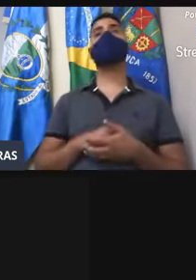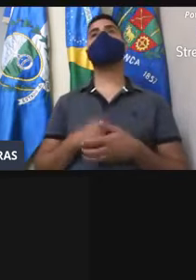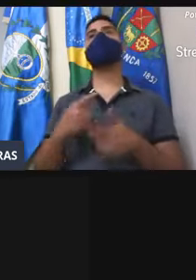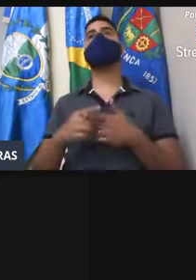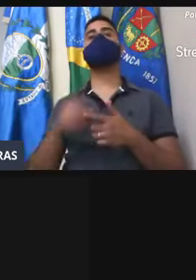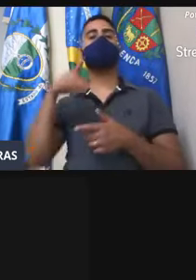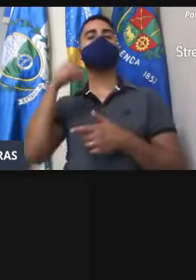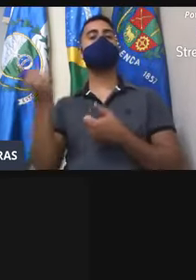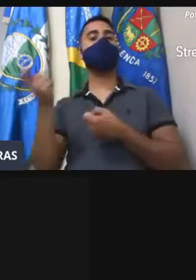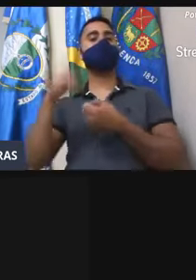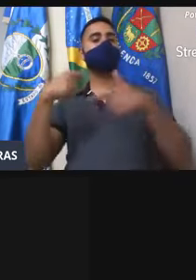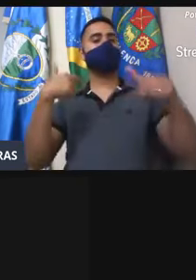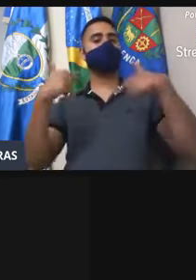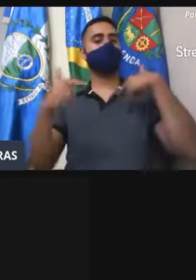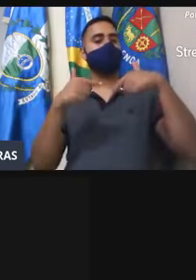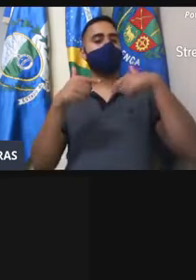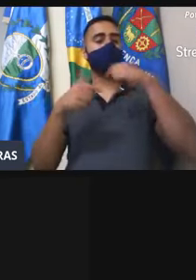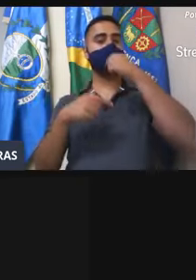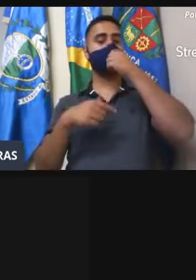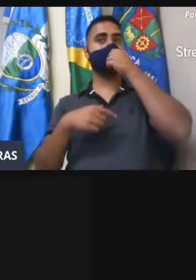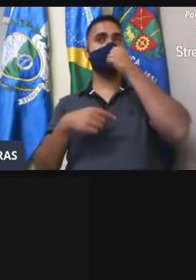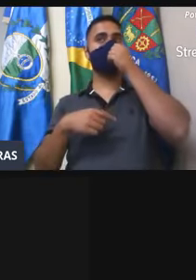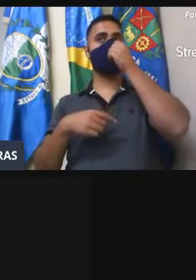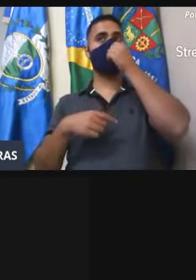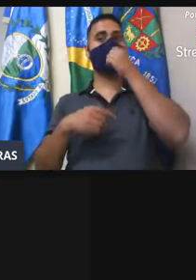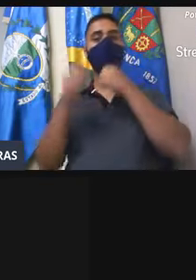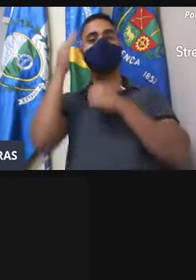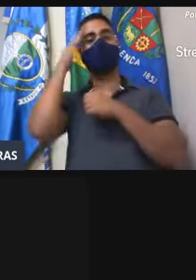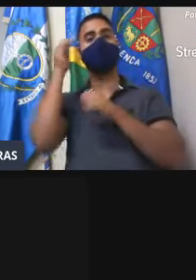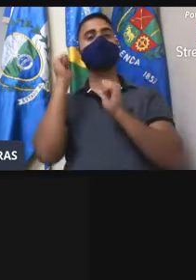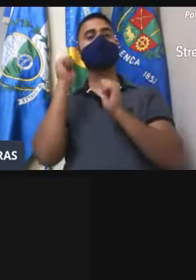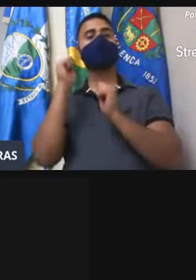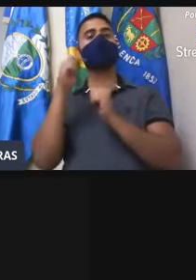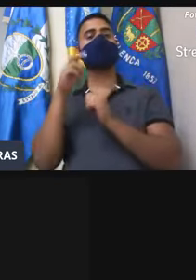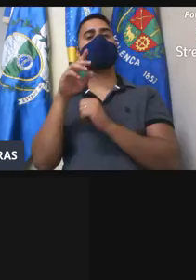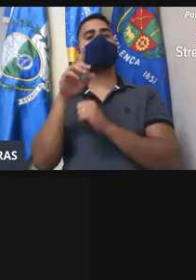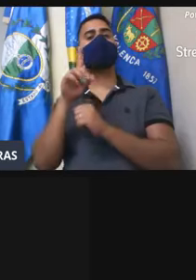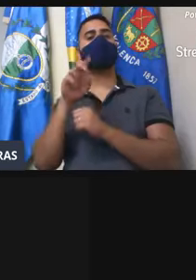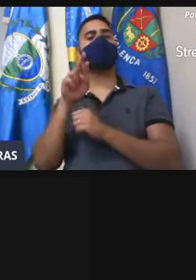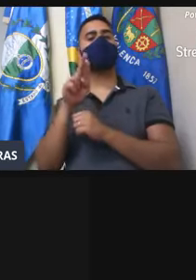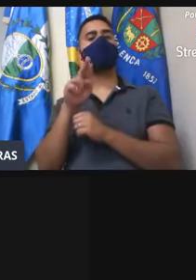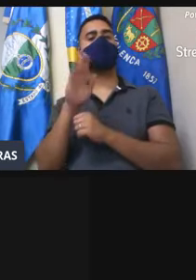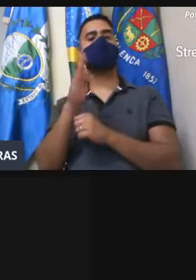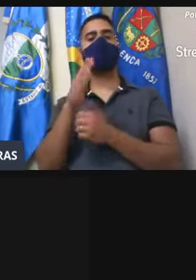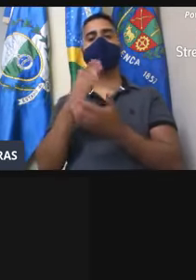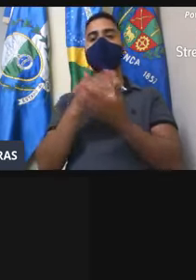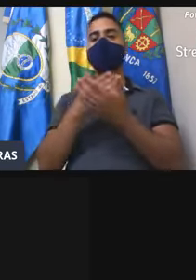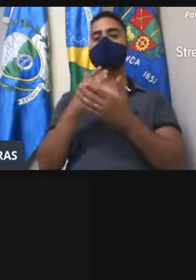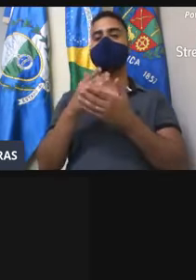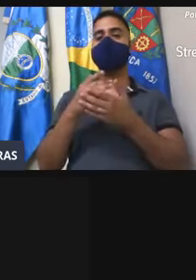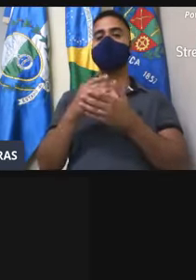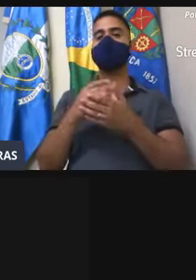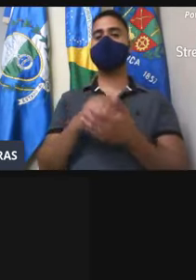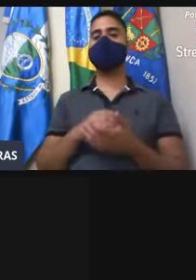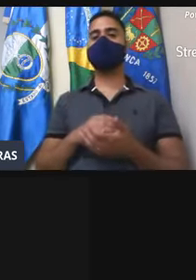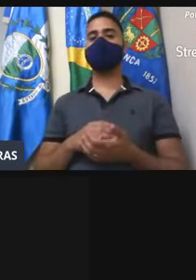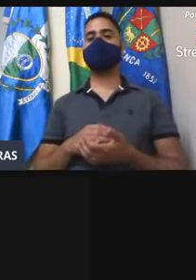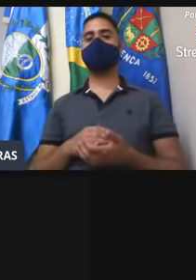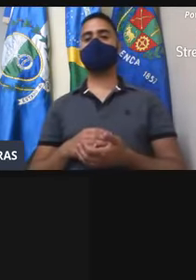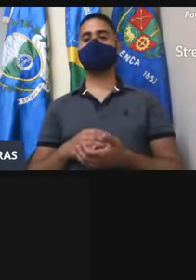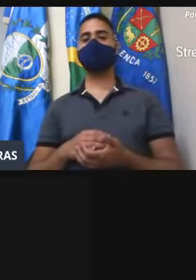voltou aos trabalhos, né, Pedro, para ver junto ao DR lá, o DR já começou a respirar, né, o